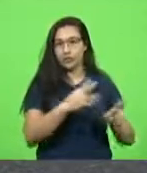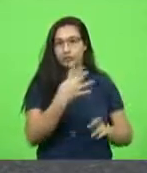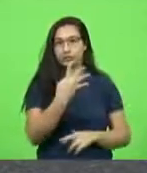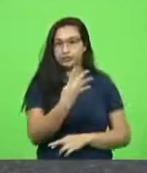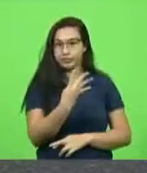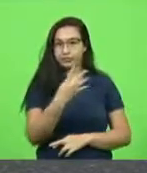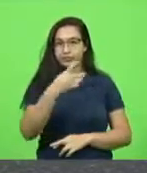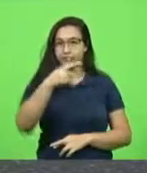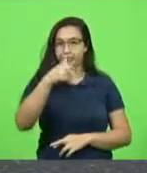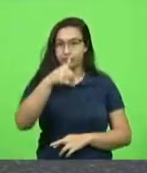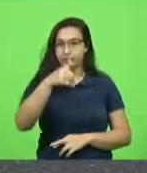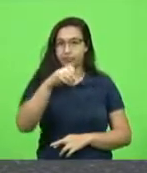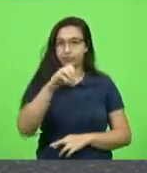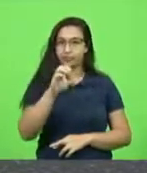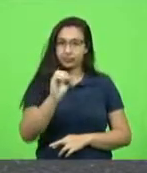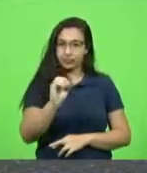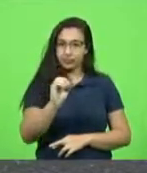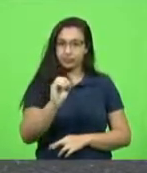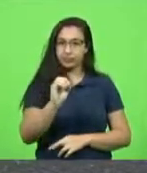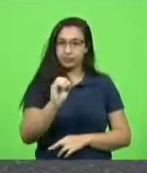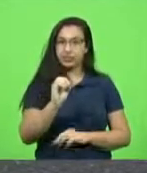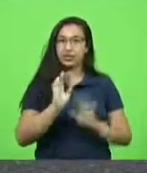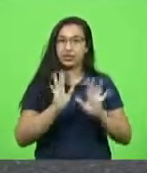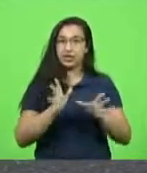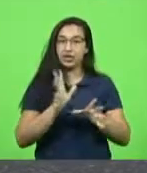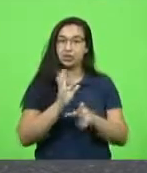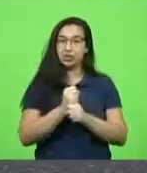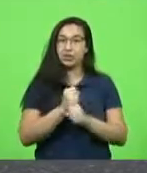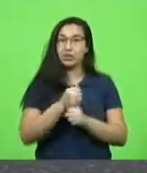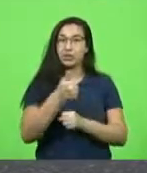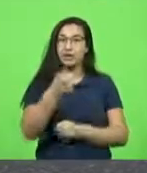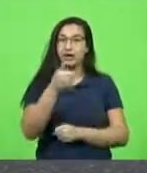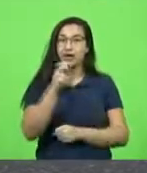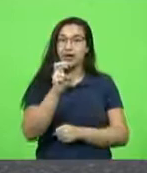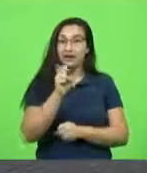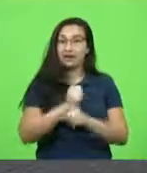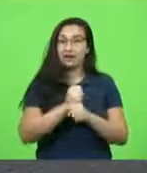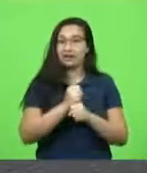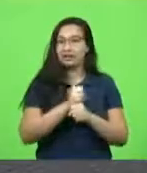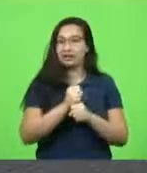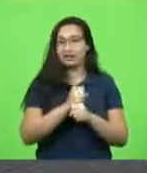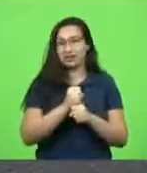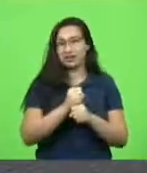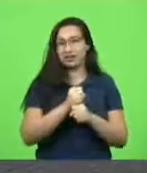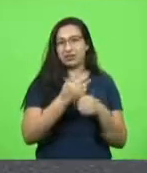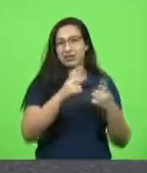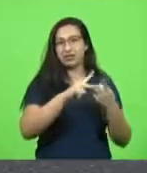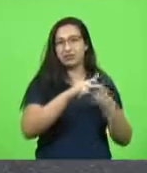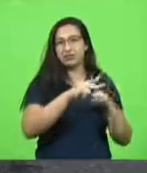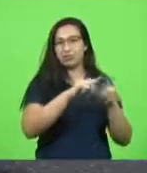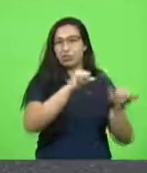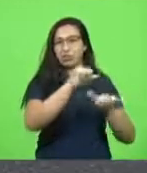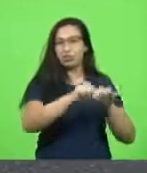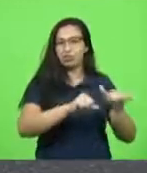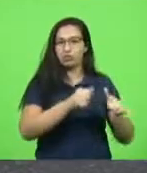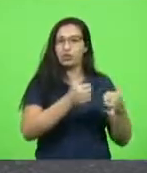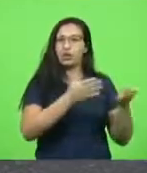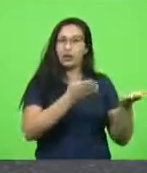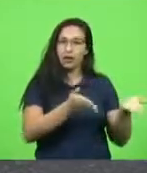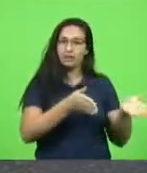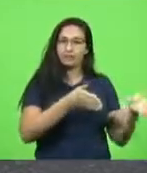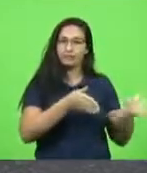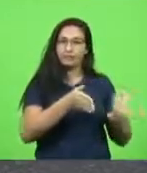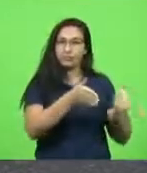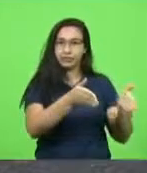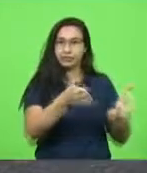e fazem Deputado Márcio 15 anos que nós vamos falar na revitalização dessa dessa estrada e a coisa não